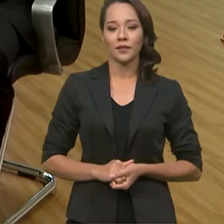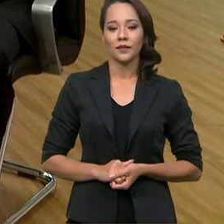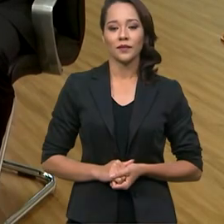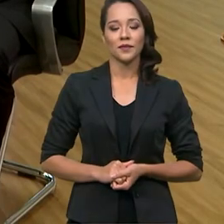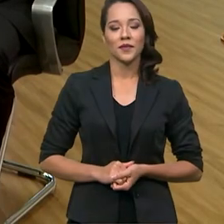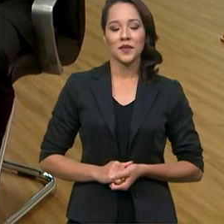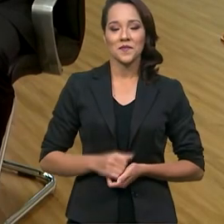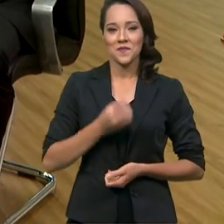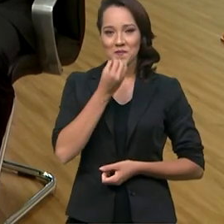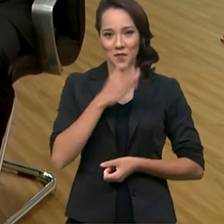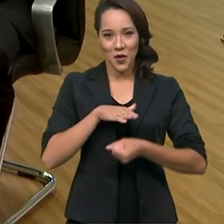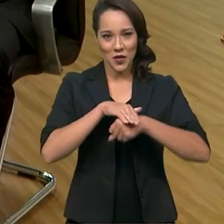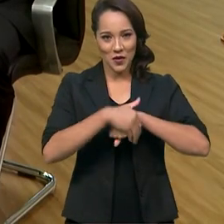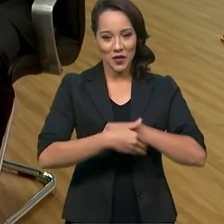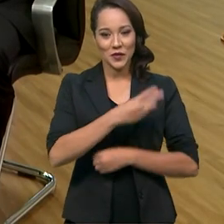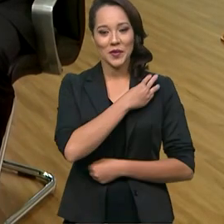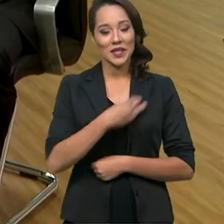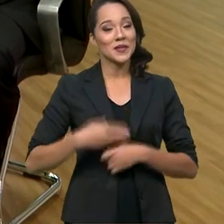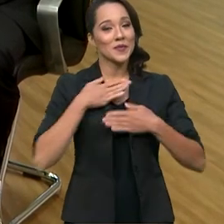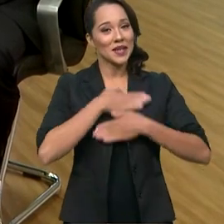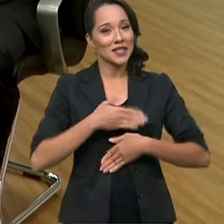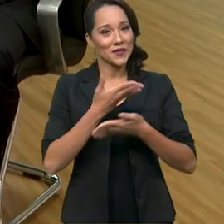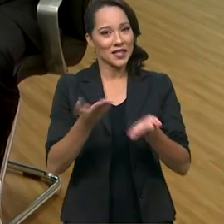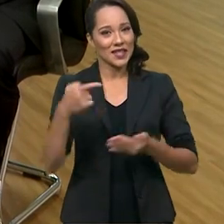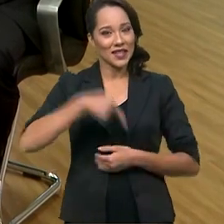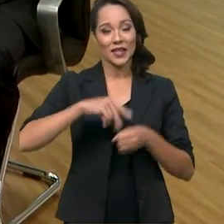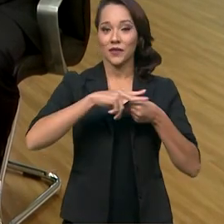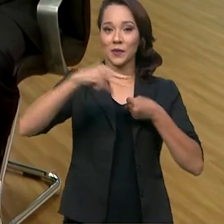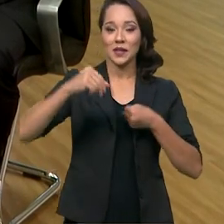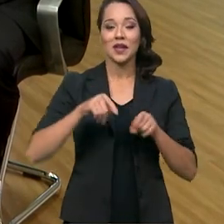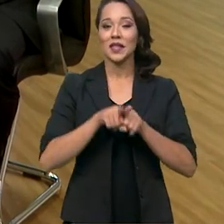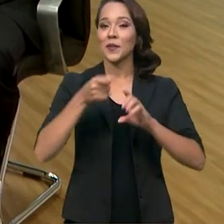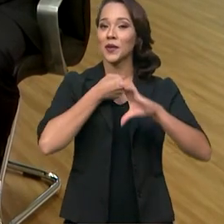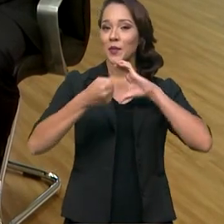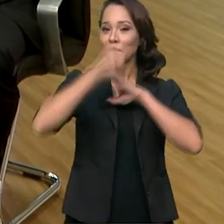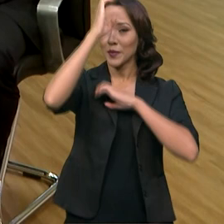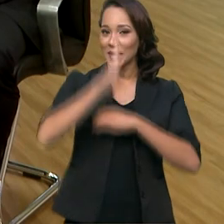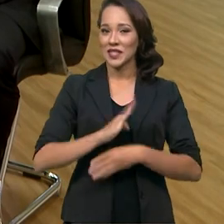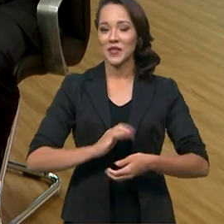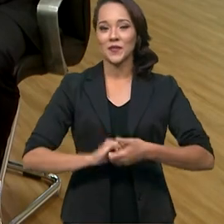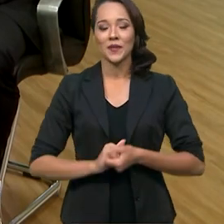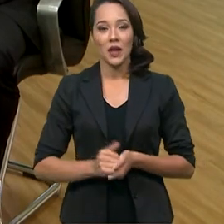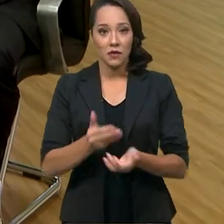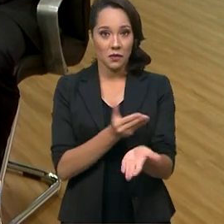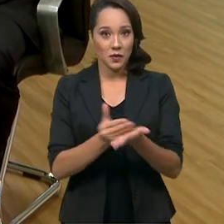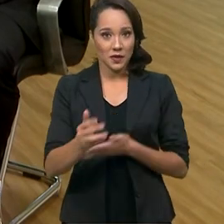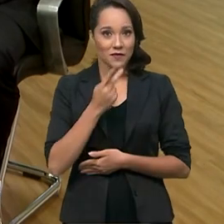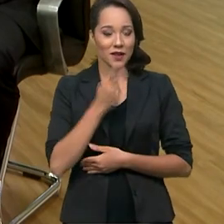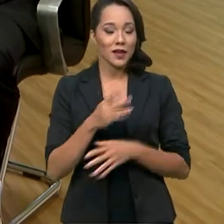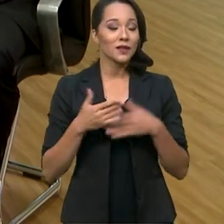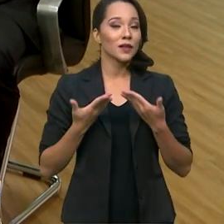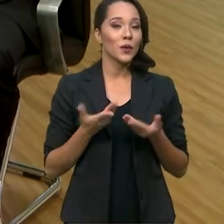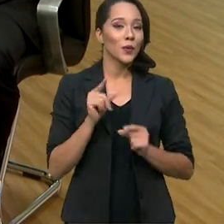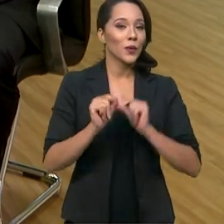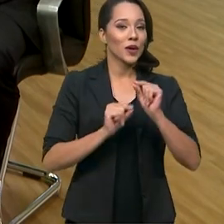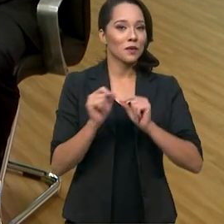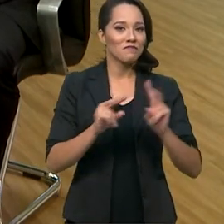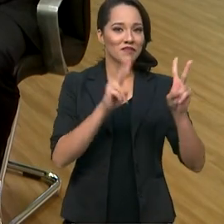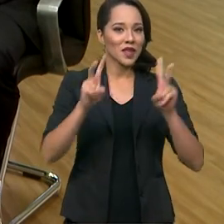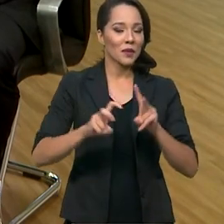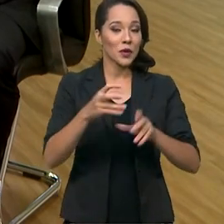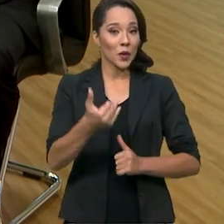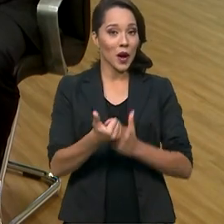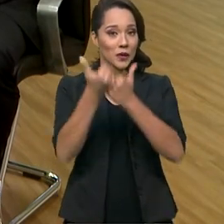Ministro, boa noite. É um prazer ter o senhor conosco aqui na Voz do Brasil e no Repórter Brasil. Vamos começar falando então, ministro, de